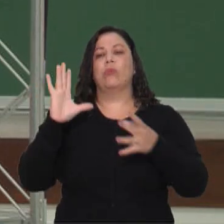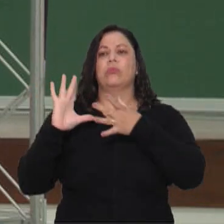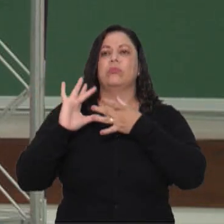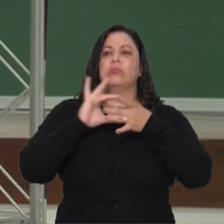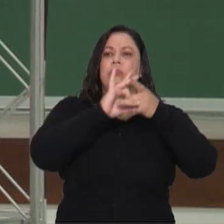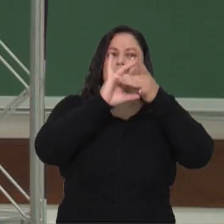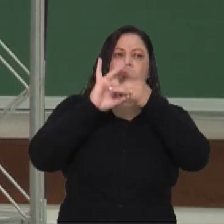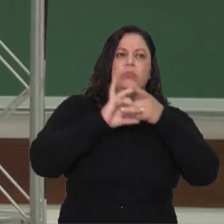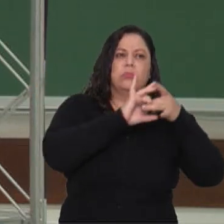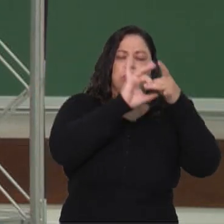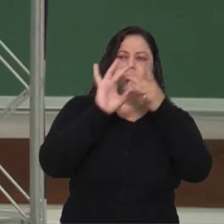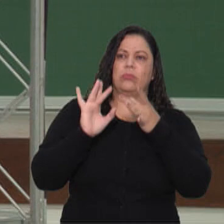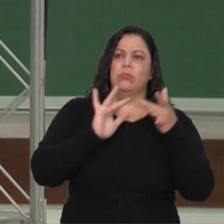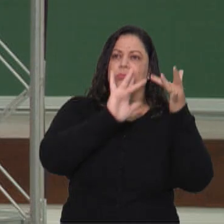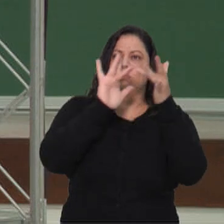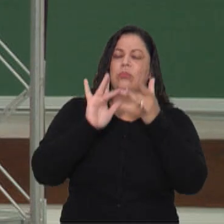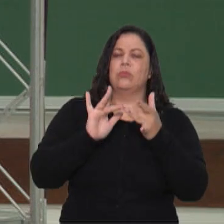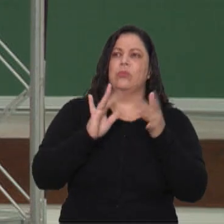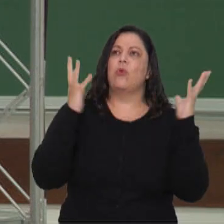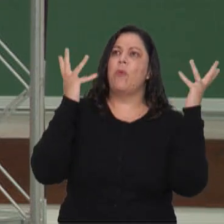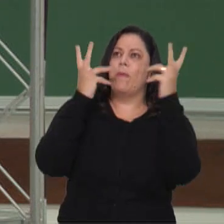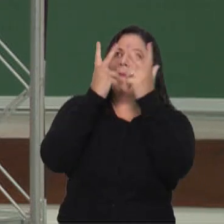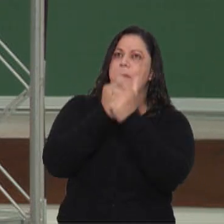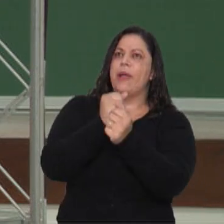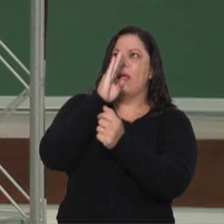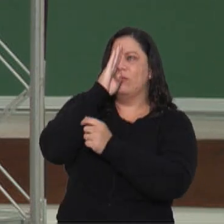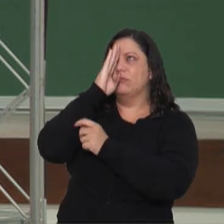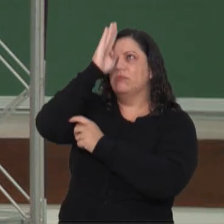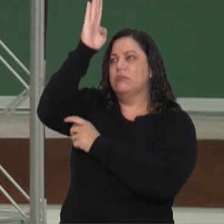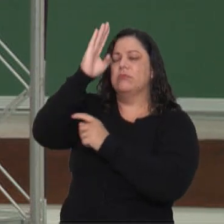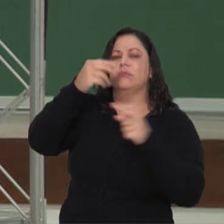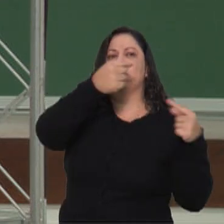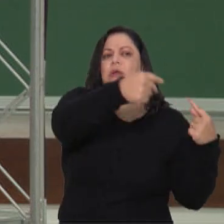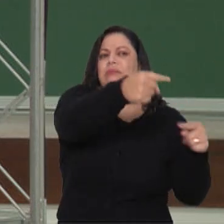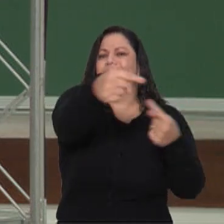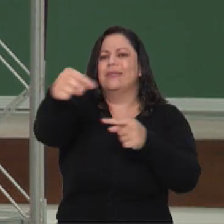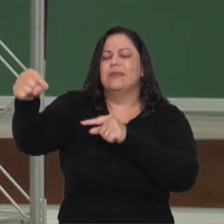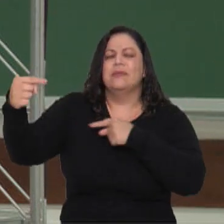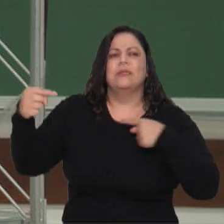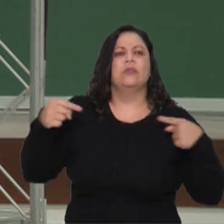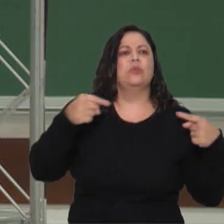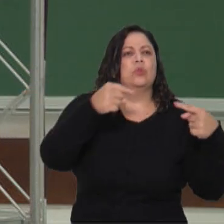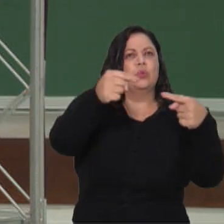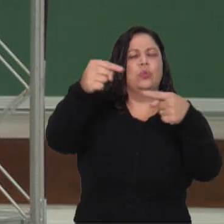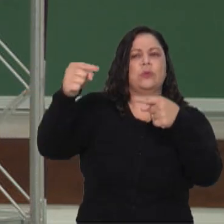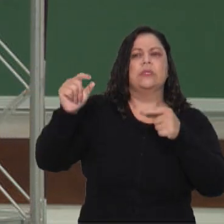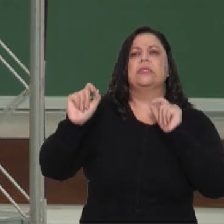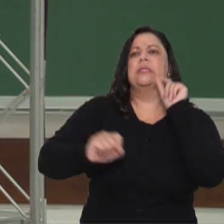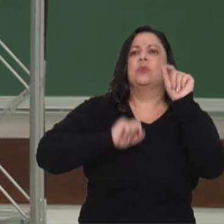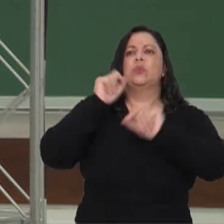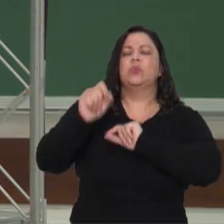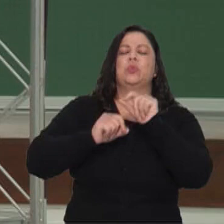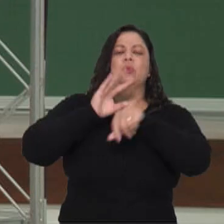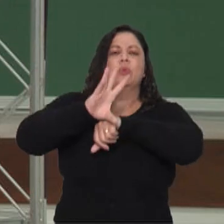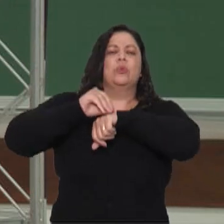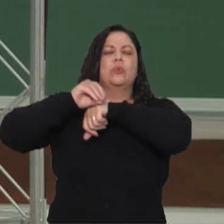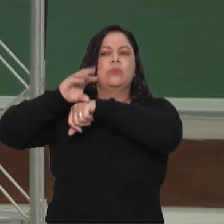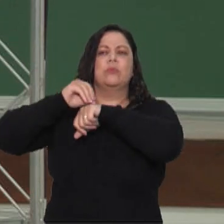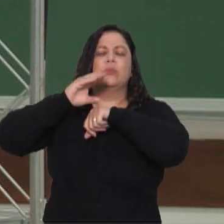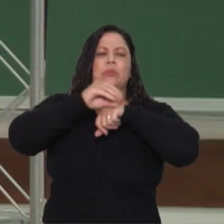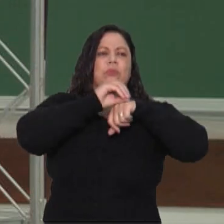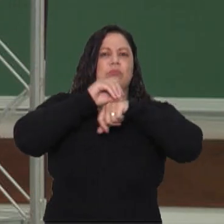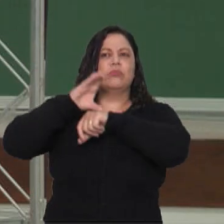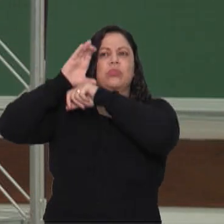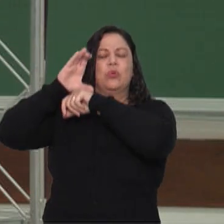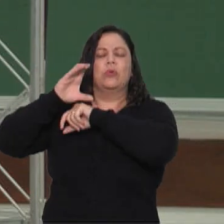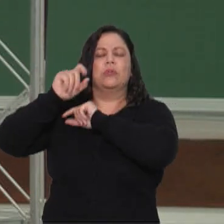belo verdadeiro que existe, com o belo ideal, tudo isso é uma discussão sobre o quê? Sobre o conhecimento, sobre o caminho